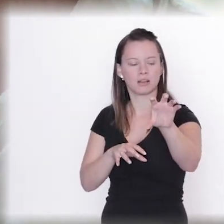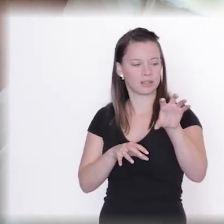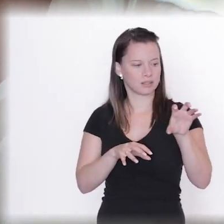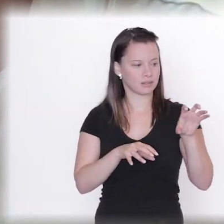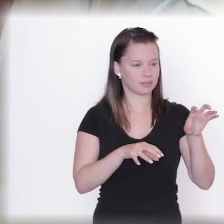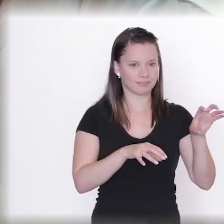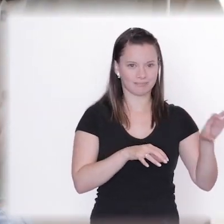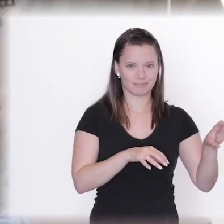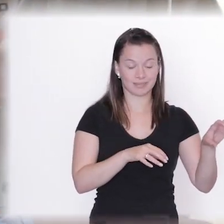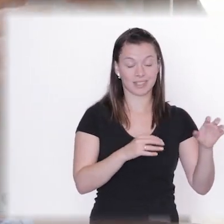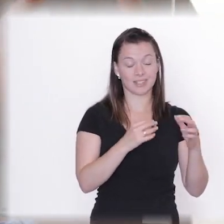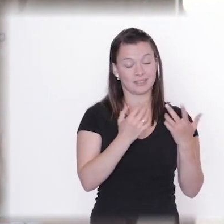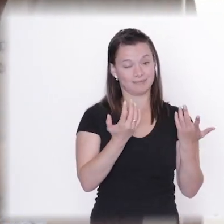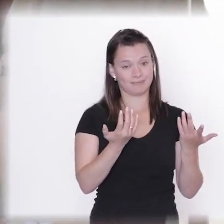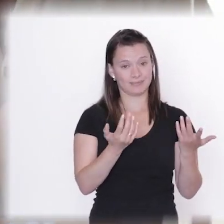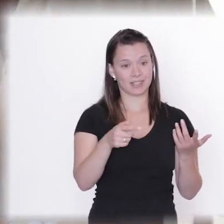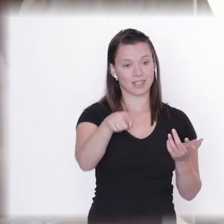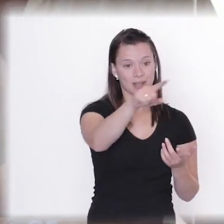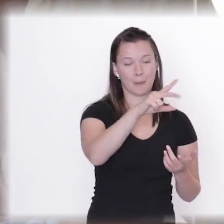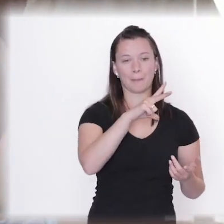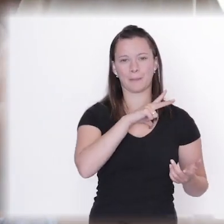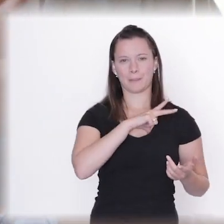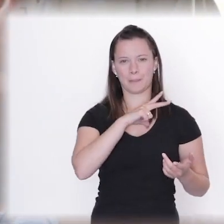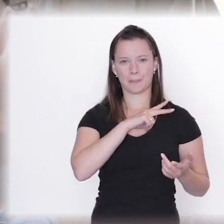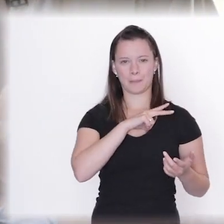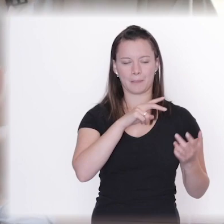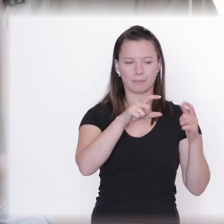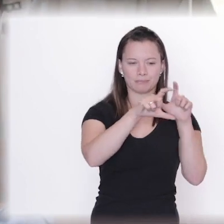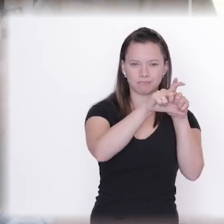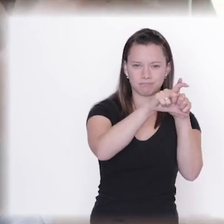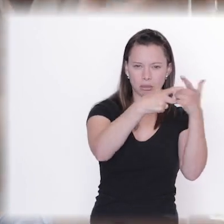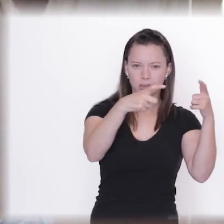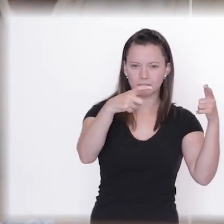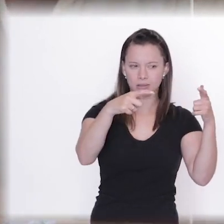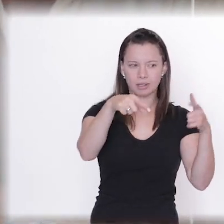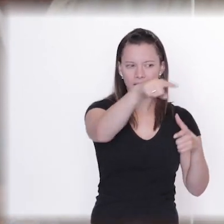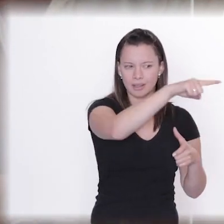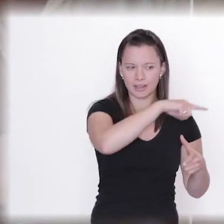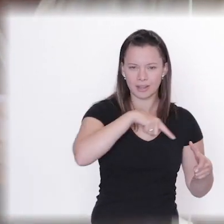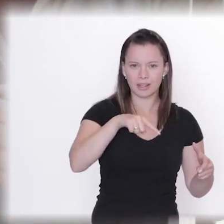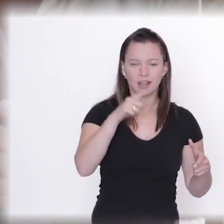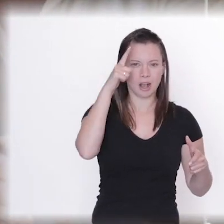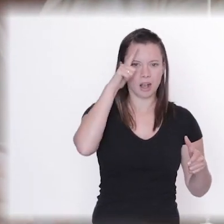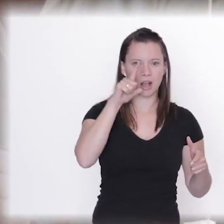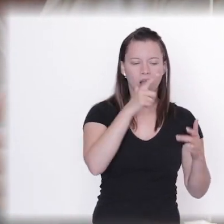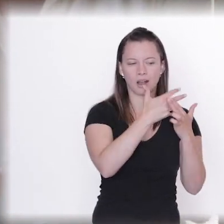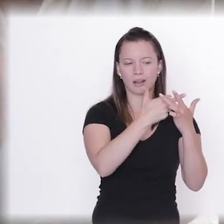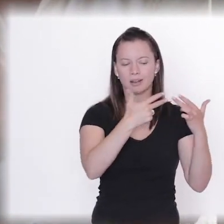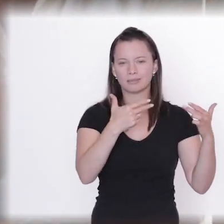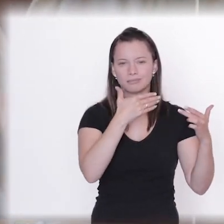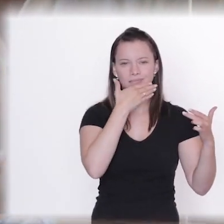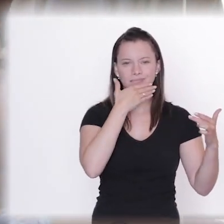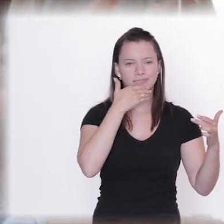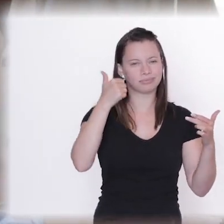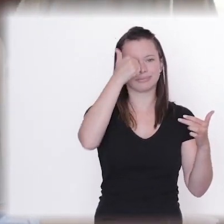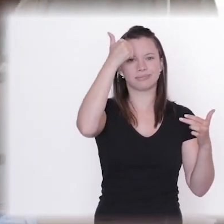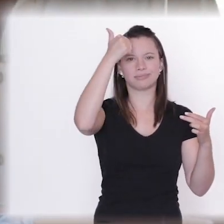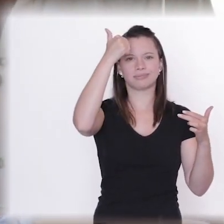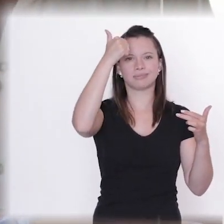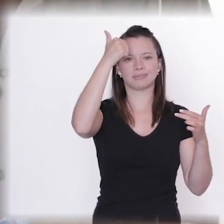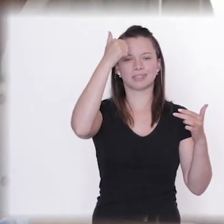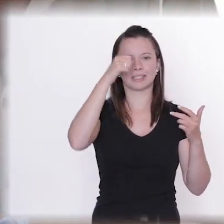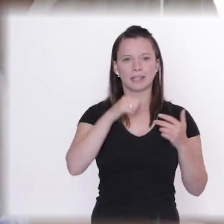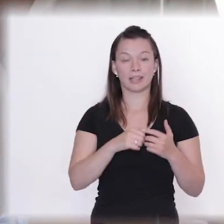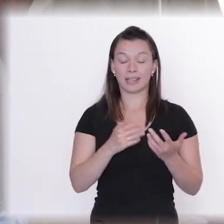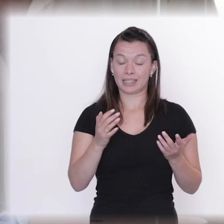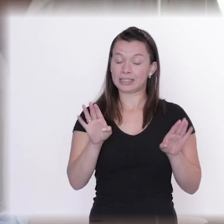tem uma presença privada maior, onde as pessoas elas têm recursos para acessar essa presença privada e onde, paradoxalmente, o Estado